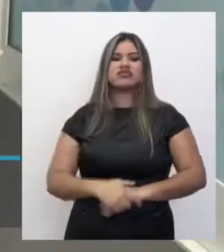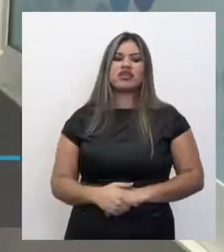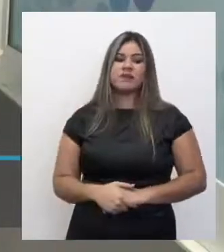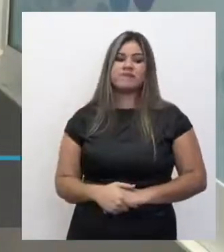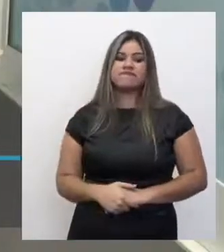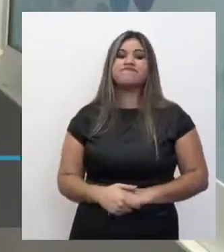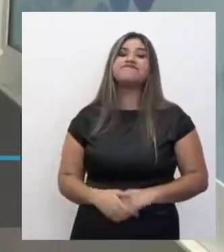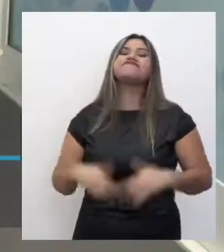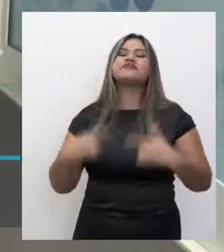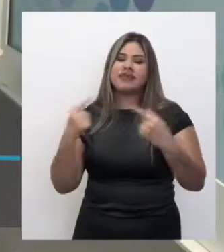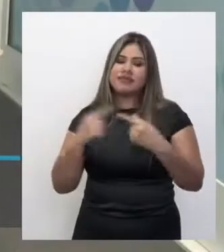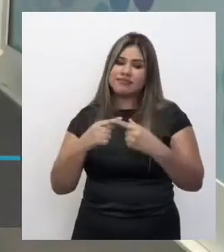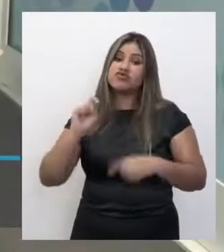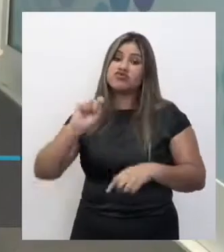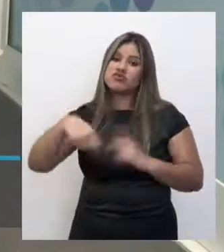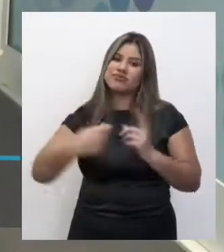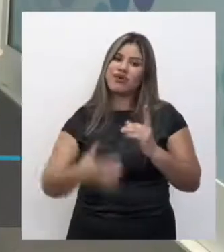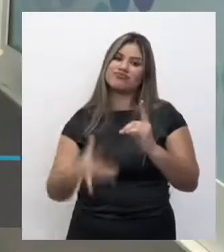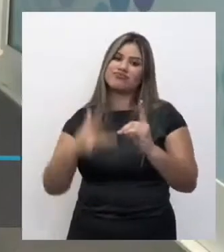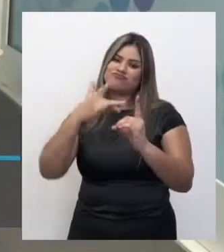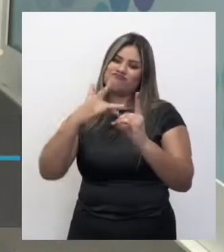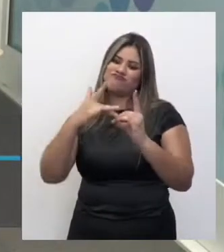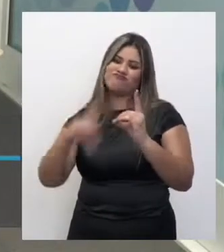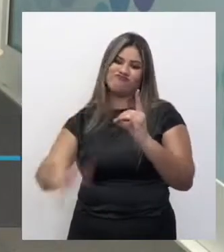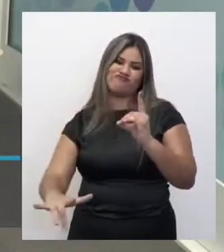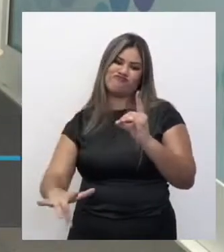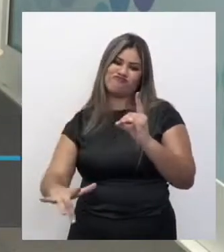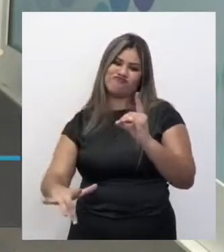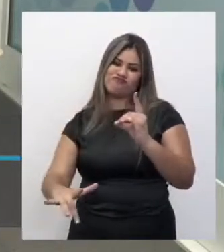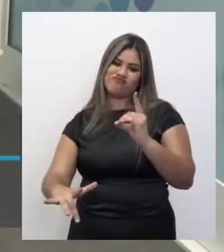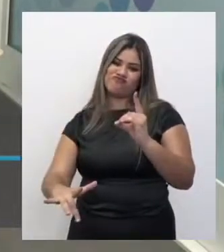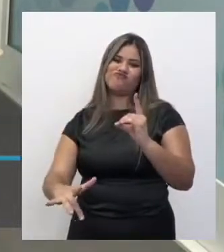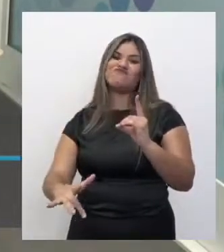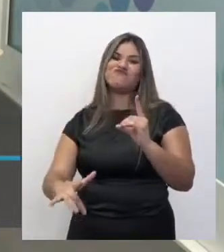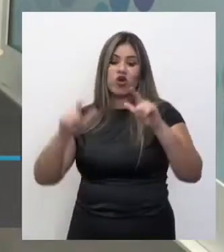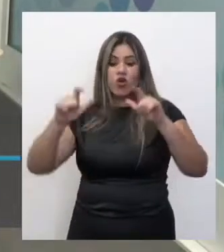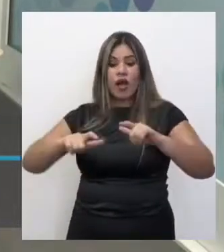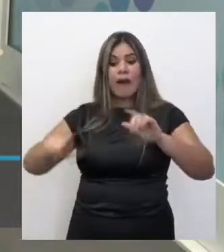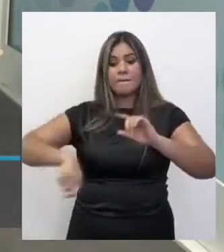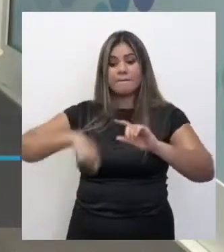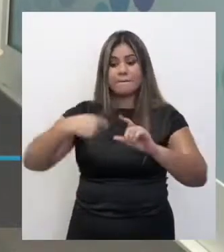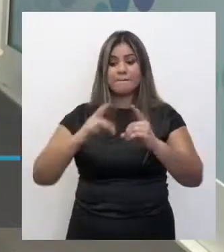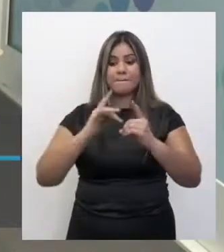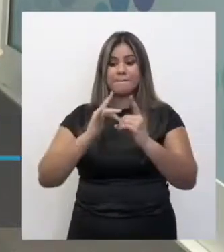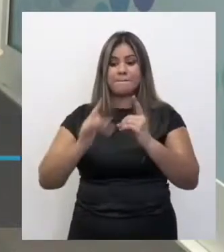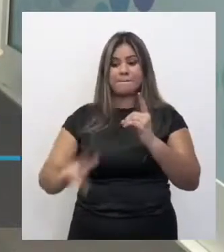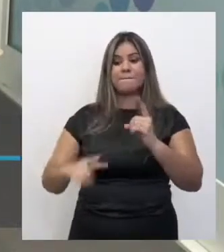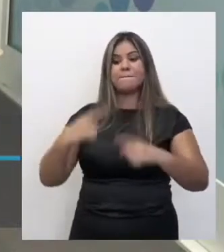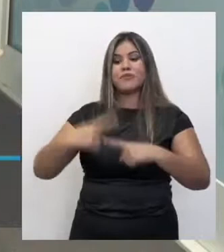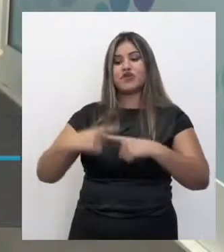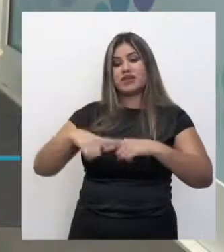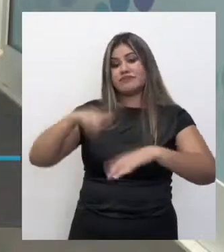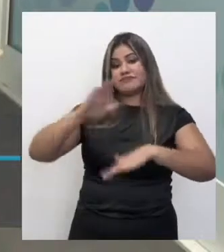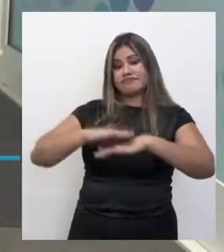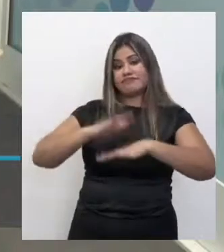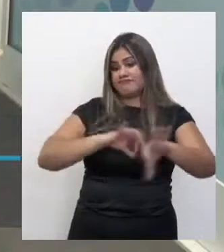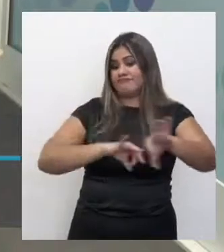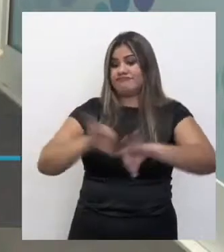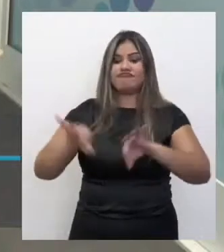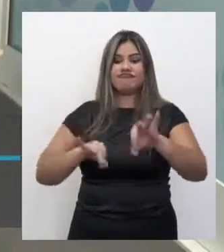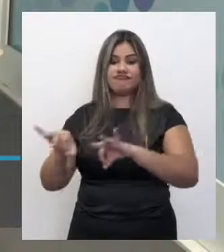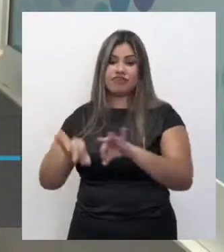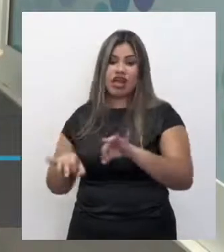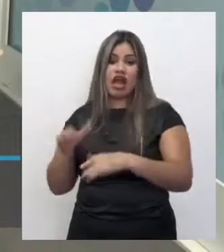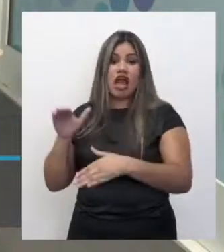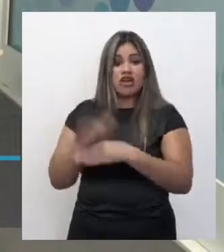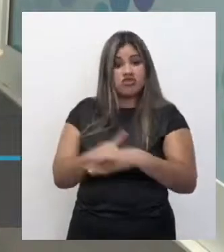o capacitismo. Ali demonstra que é um local capacitista, porque não está preparado para